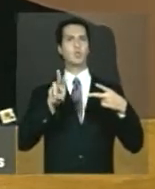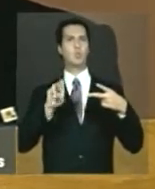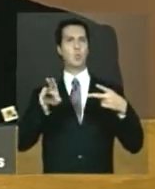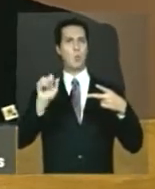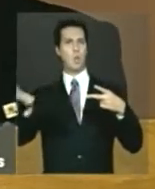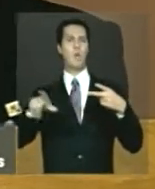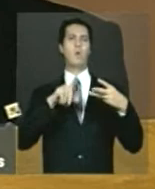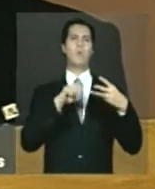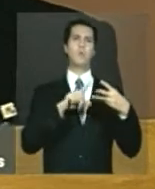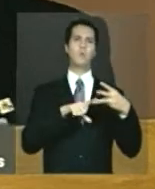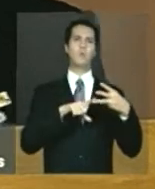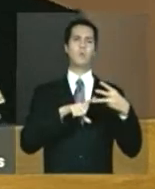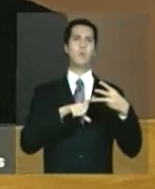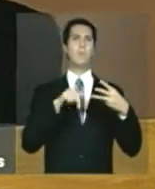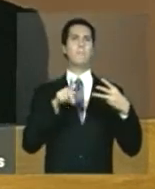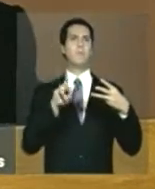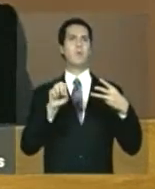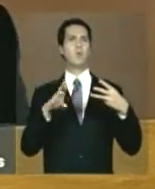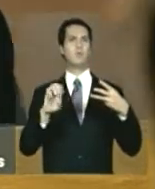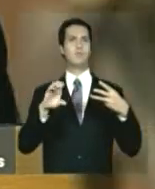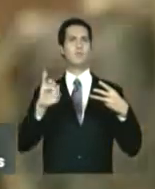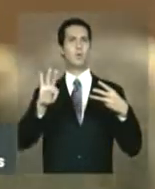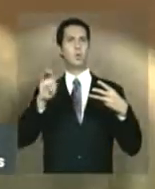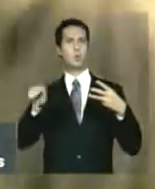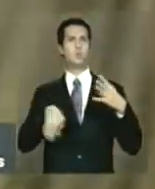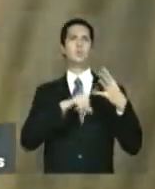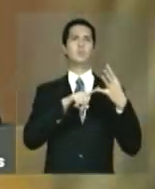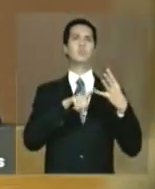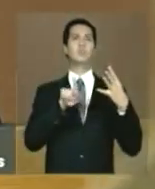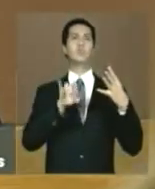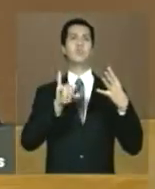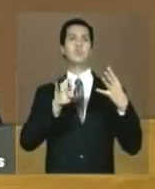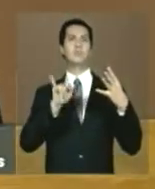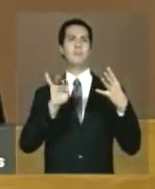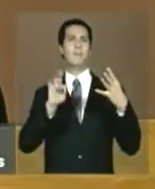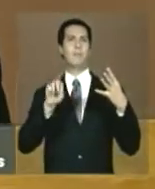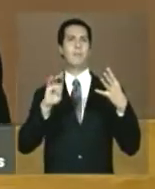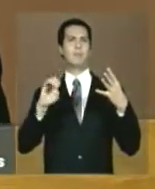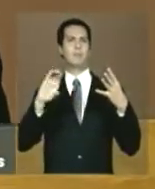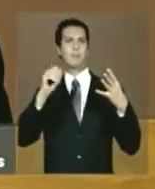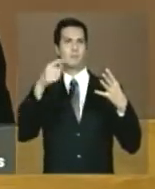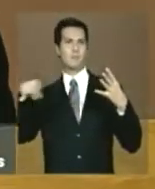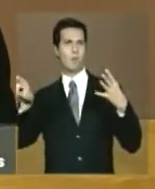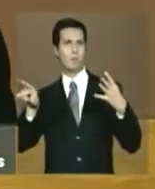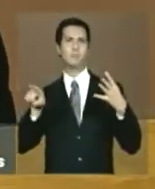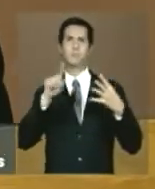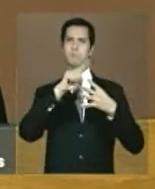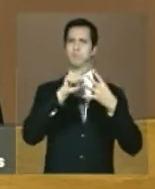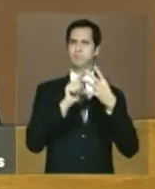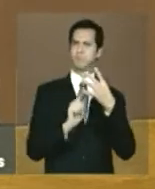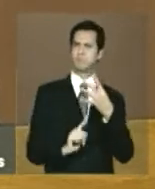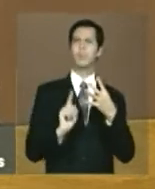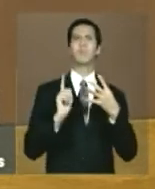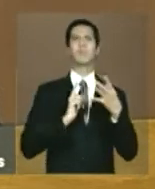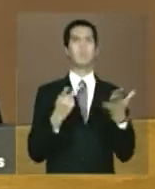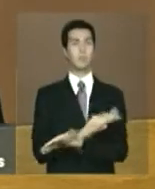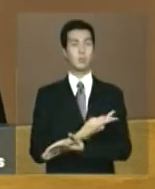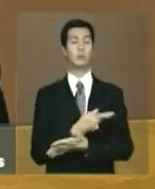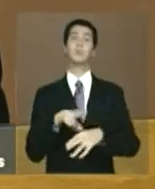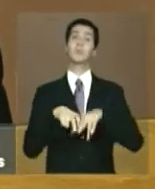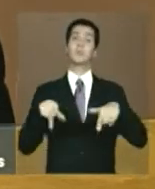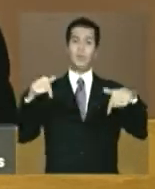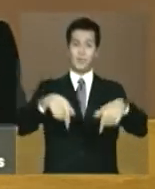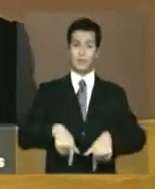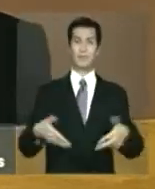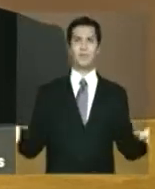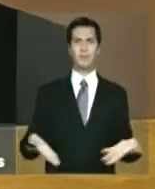discriminação então o programa pró Equidade de gênero e Raça Ele veio para